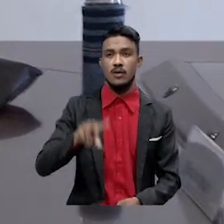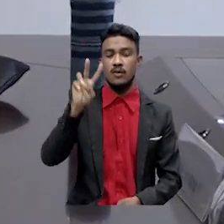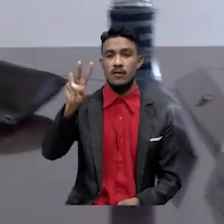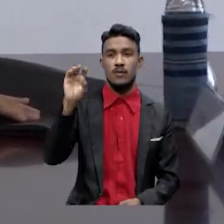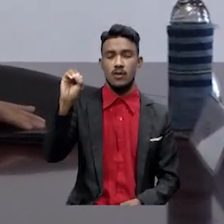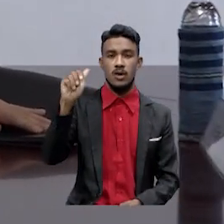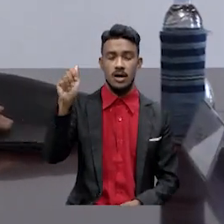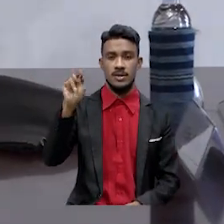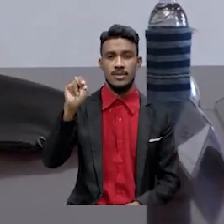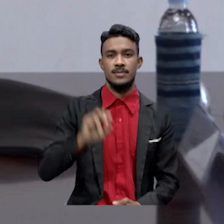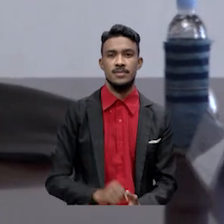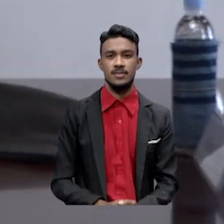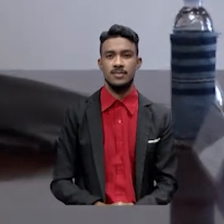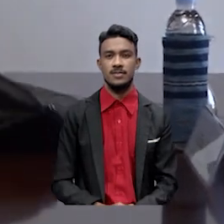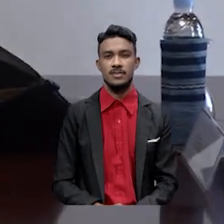Bamalo.